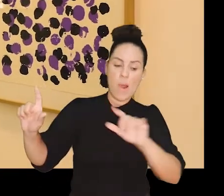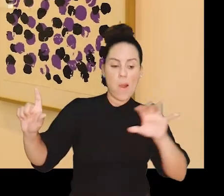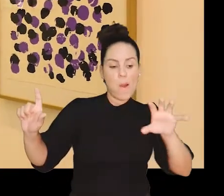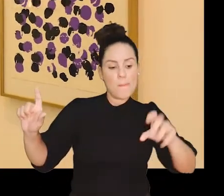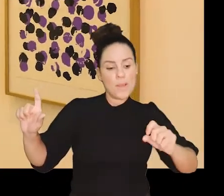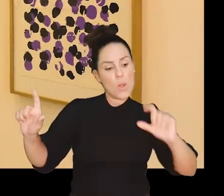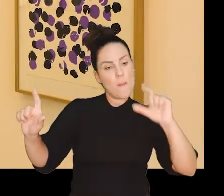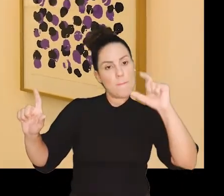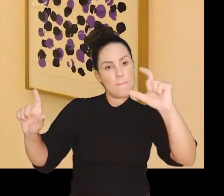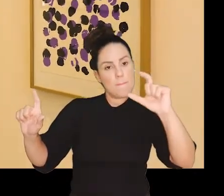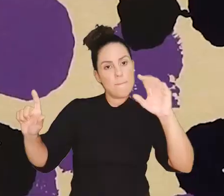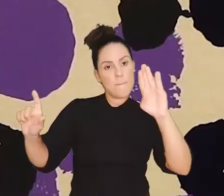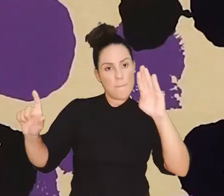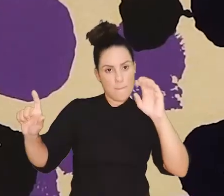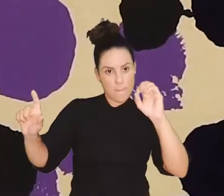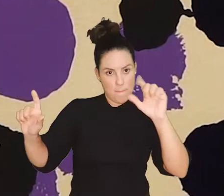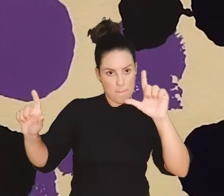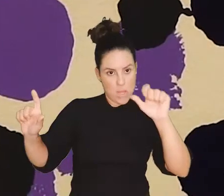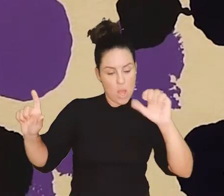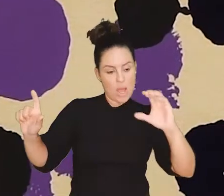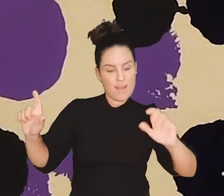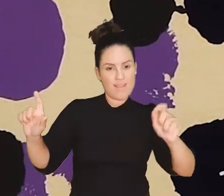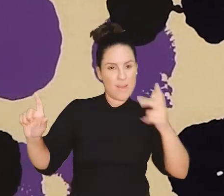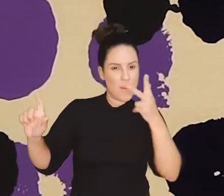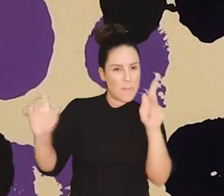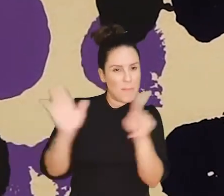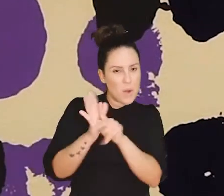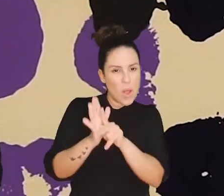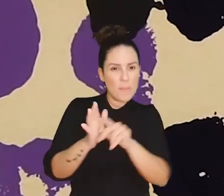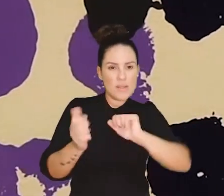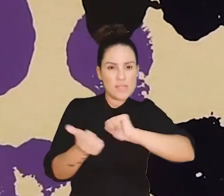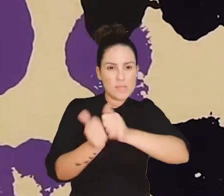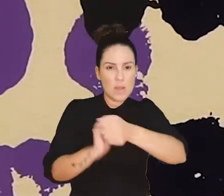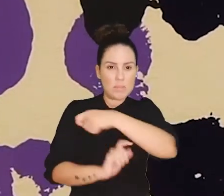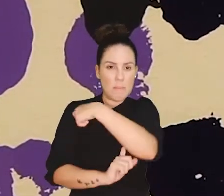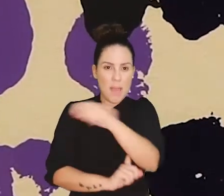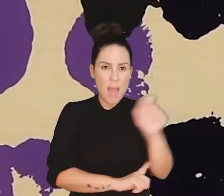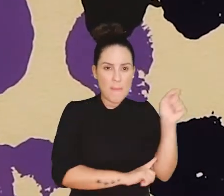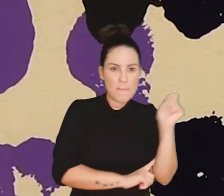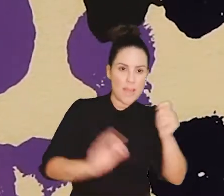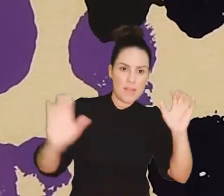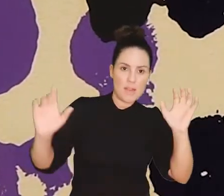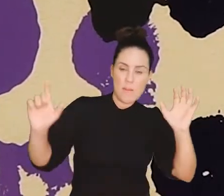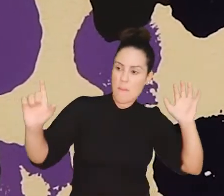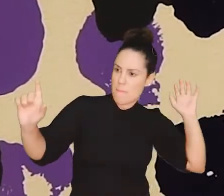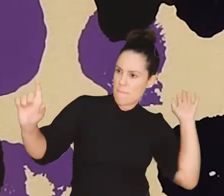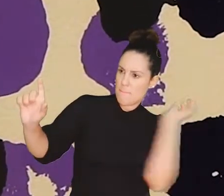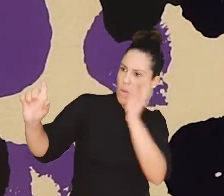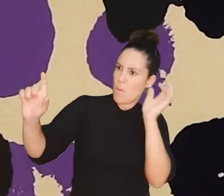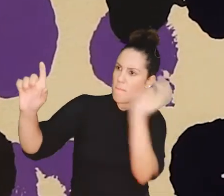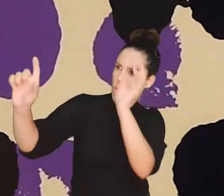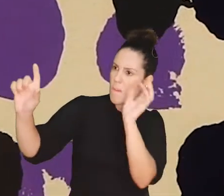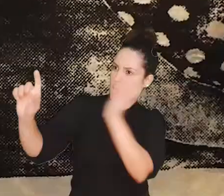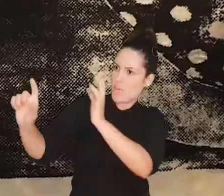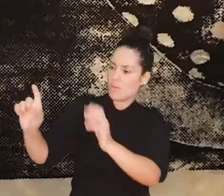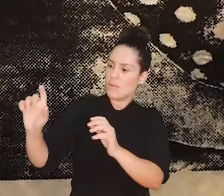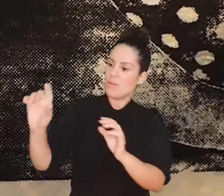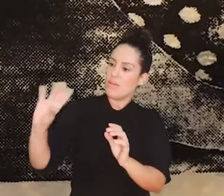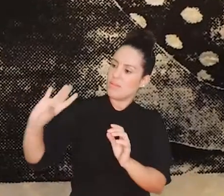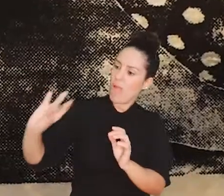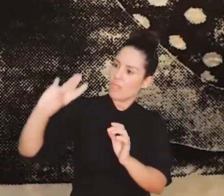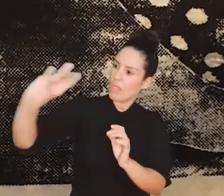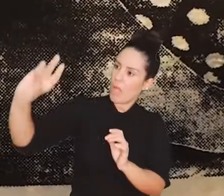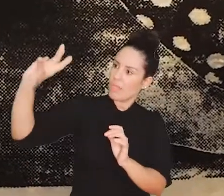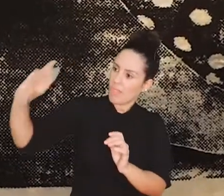partir do gesto de lançar bolas de tênis na sua matriz serigrafada.